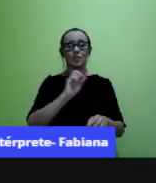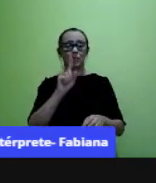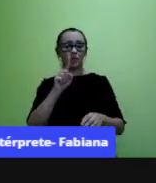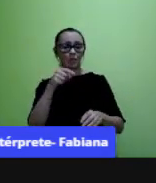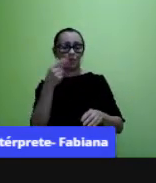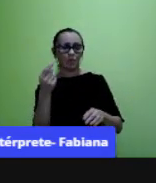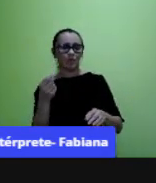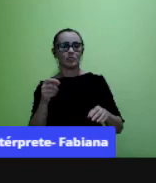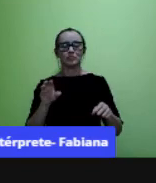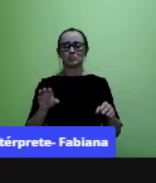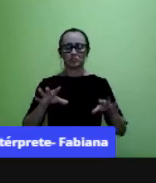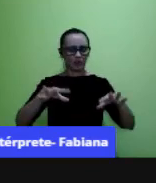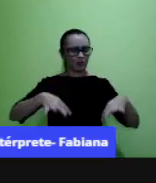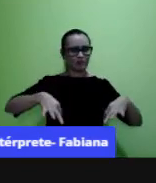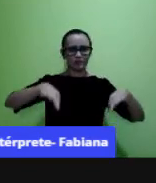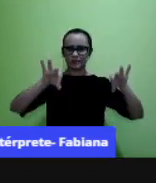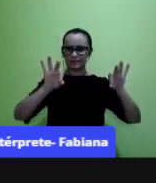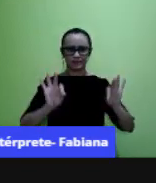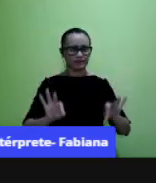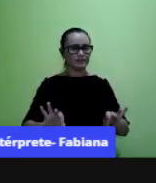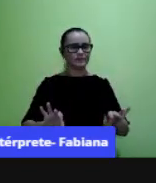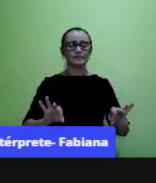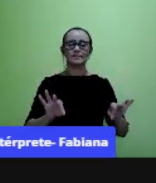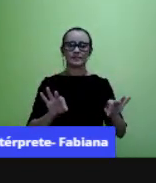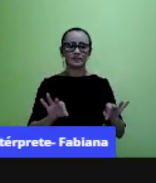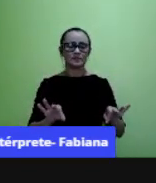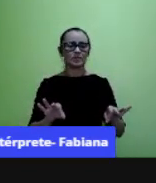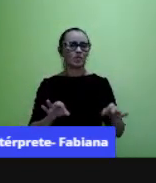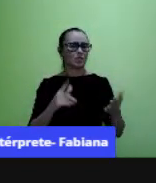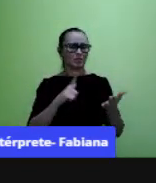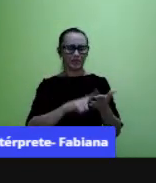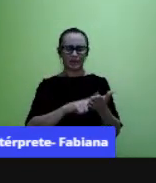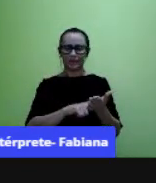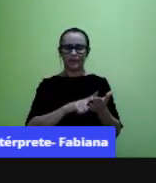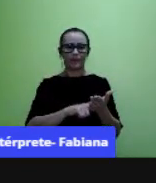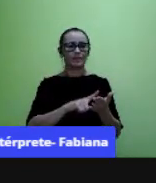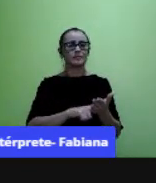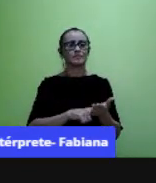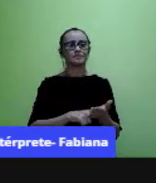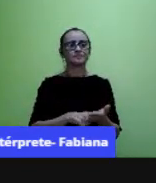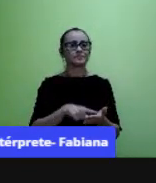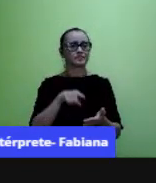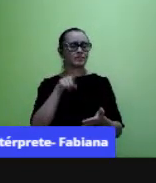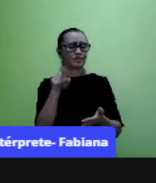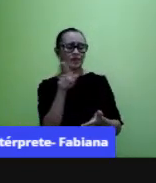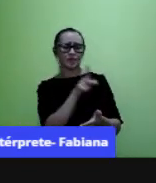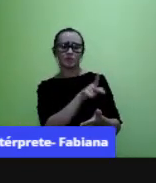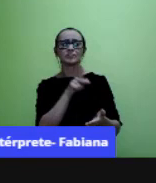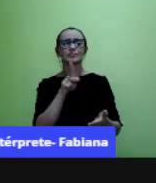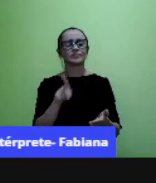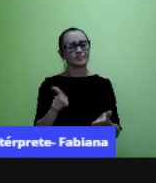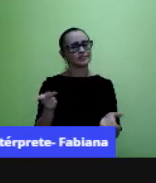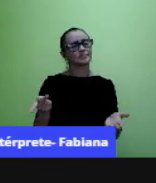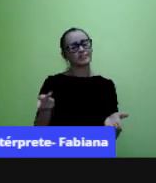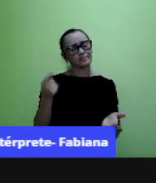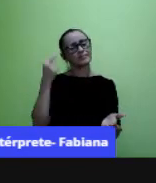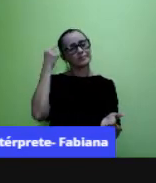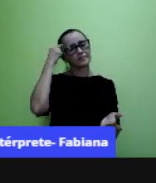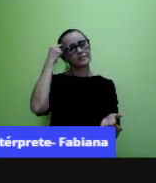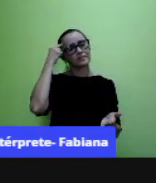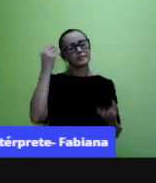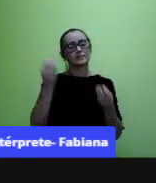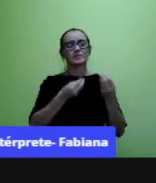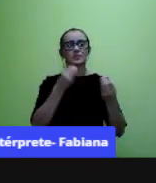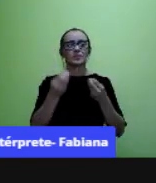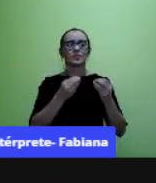ou sobre um tecido, ou sobre um travesseiro, ou sobre papelão, não sei. Aí você é professor, você vai saber como que é a realidade da sua